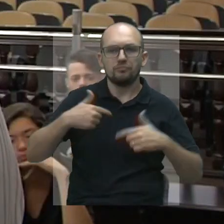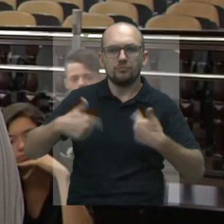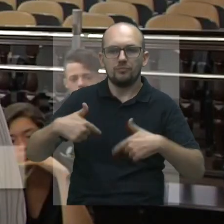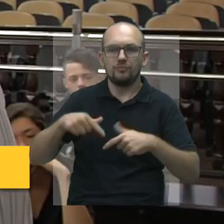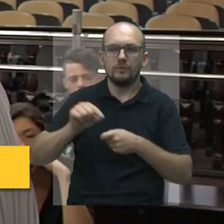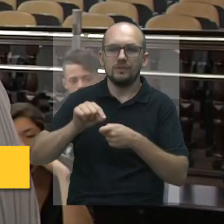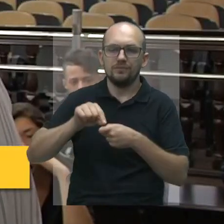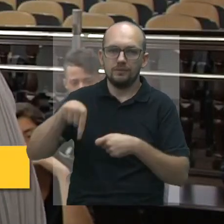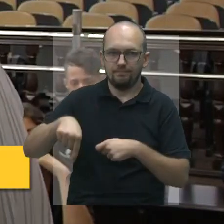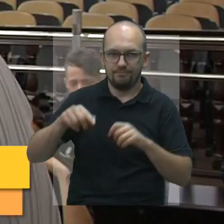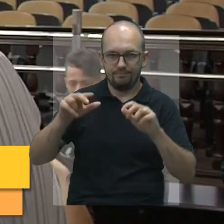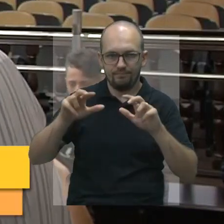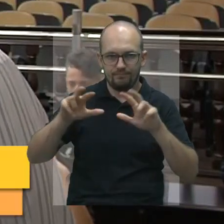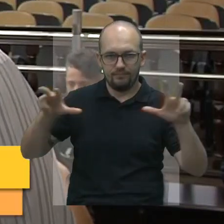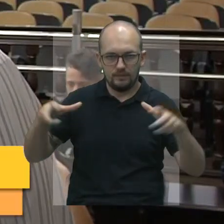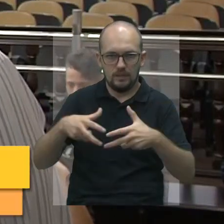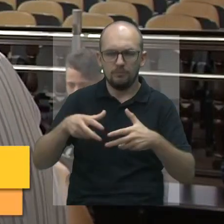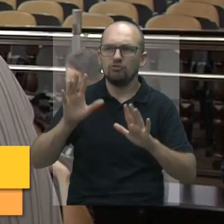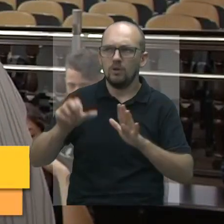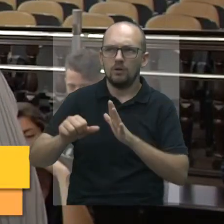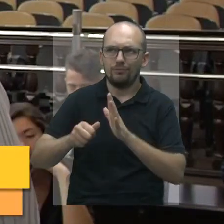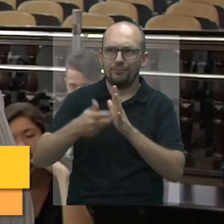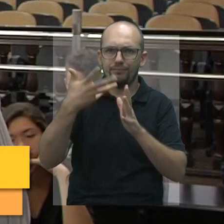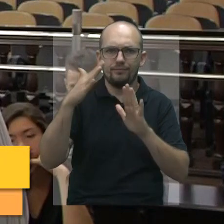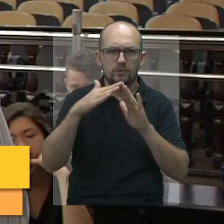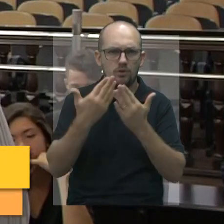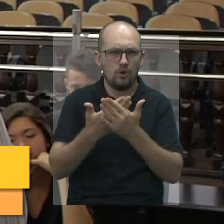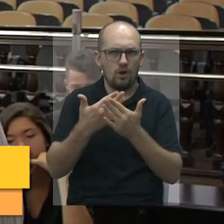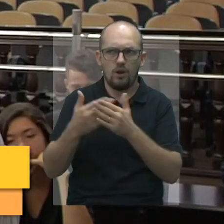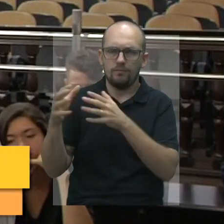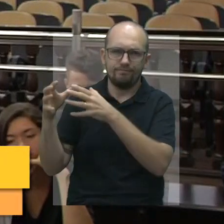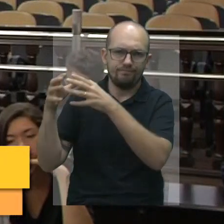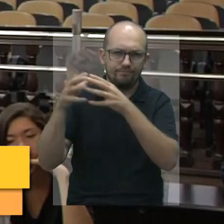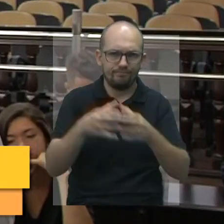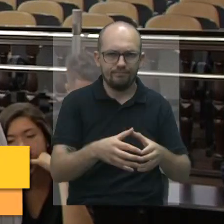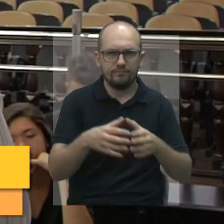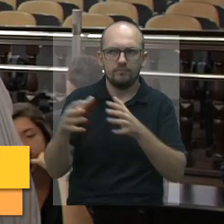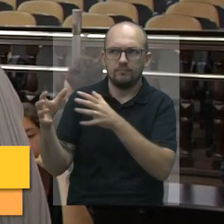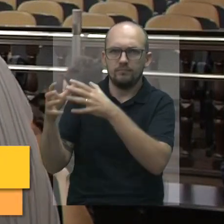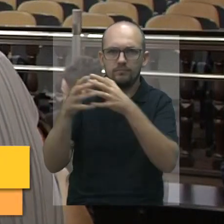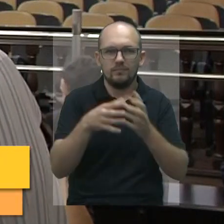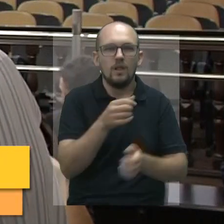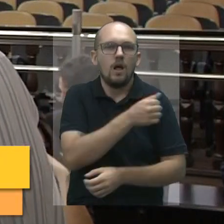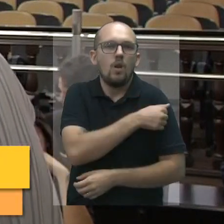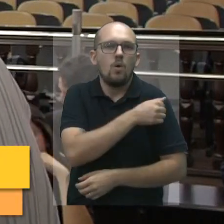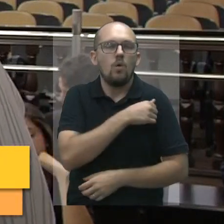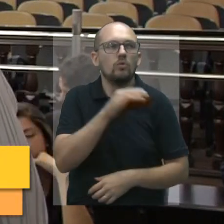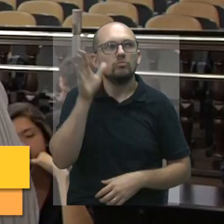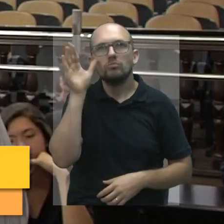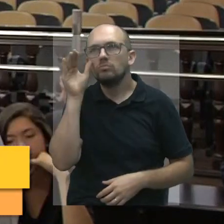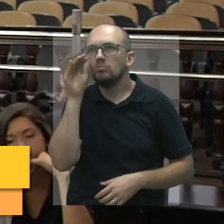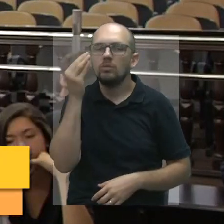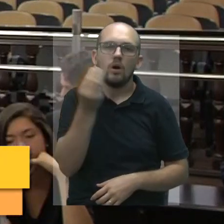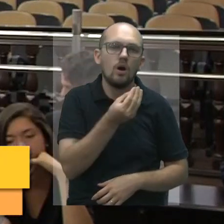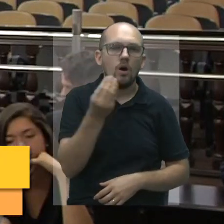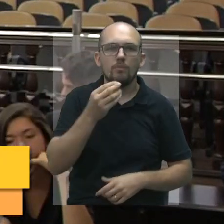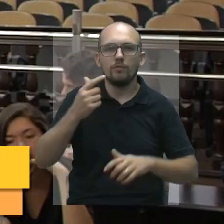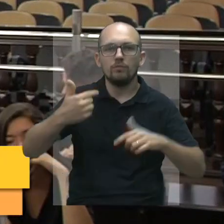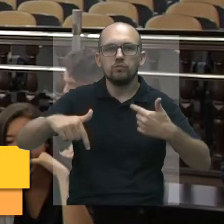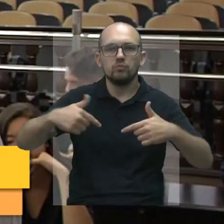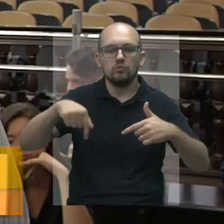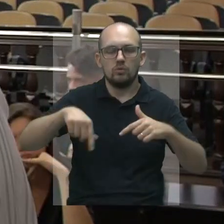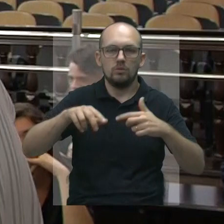receber aqui nesta casa várias escolas que têm vindo e trazendo seus alunos para conhecer como funciona a